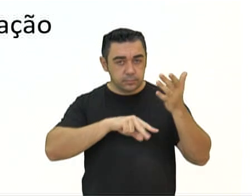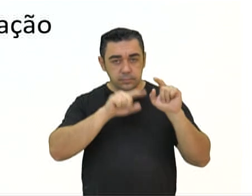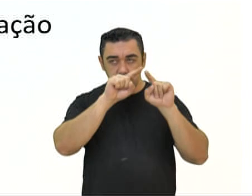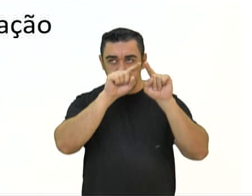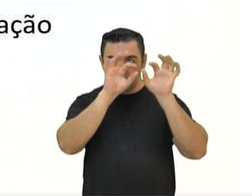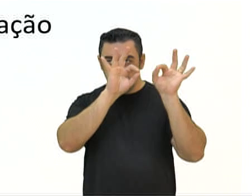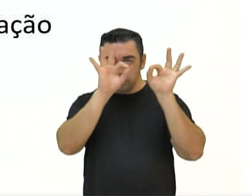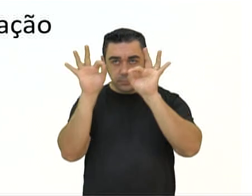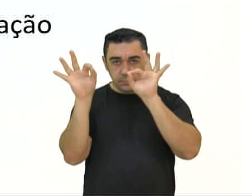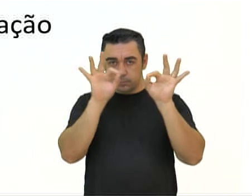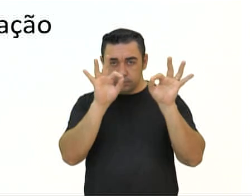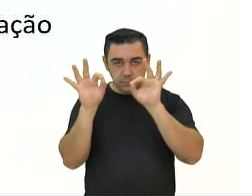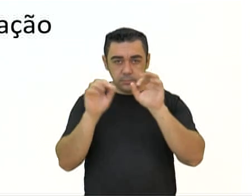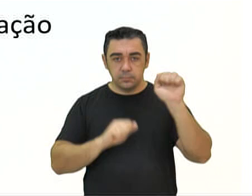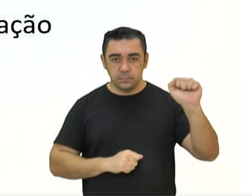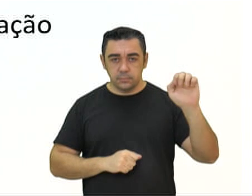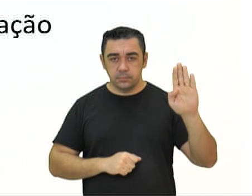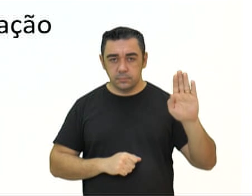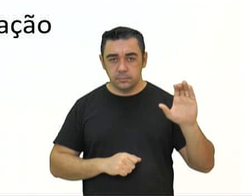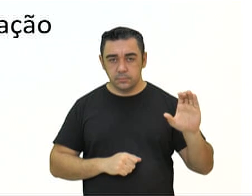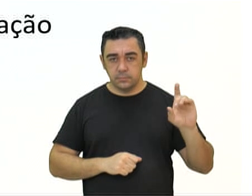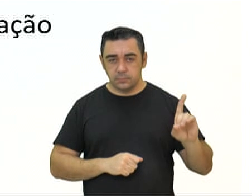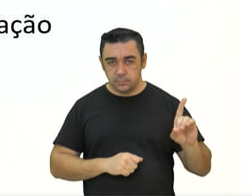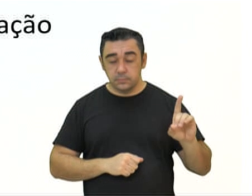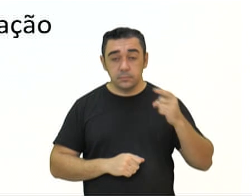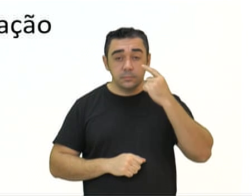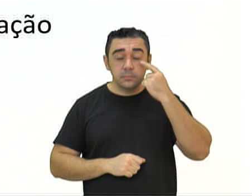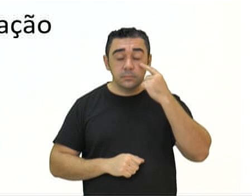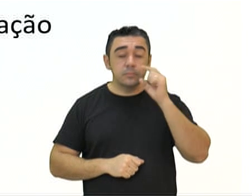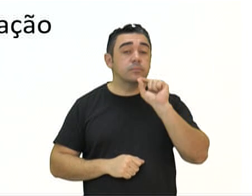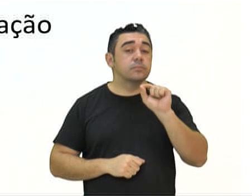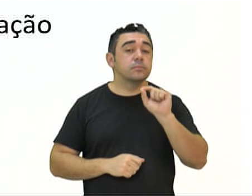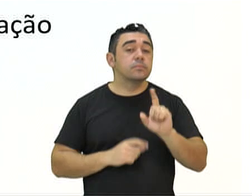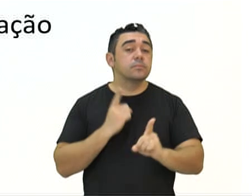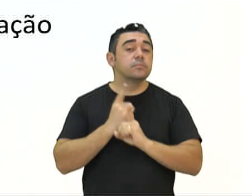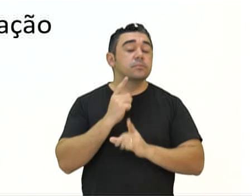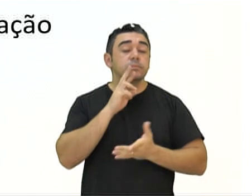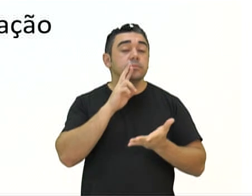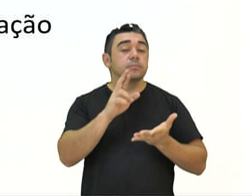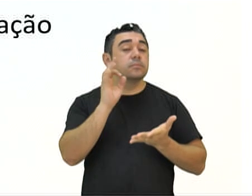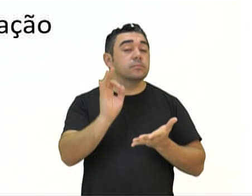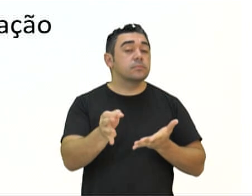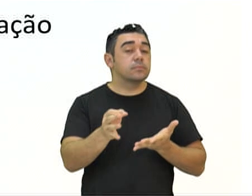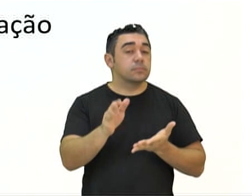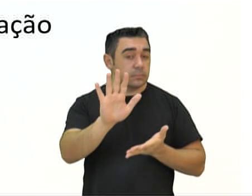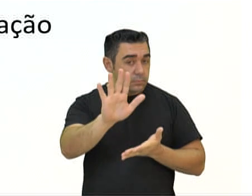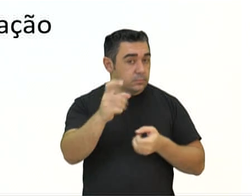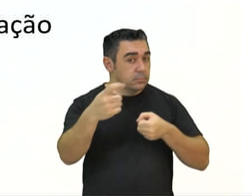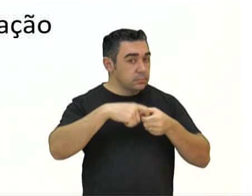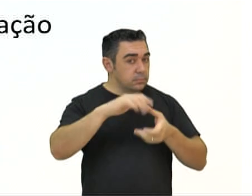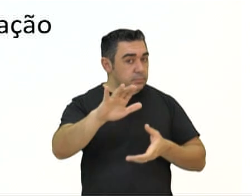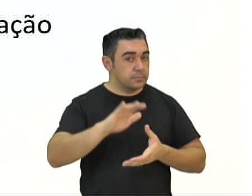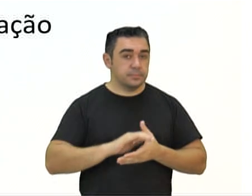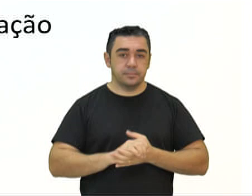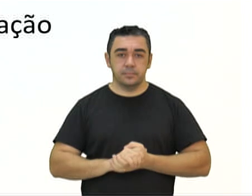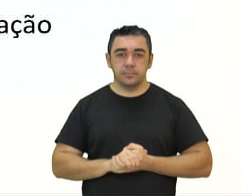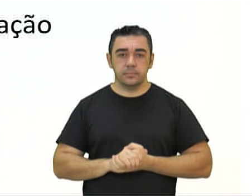questão, então alternativa A, B, C e D, e você verificar qual é a questão correta. Já a gente volta.